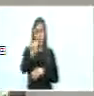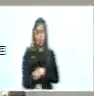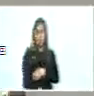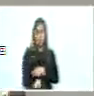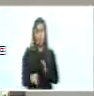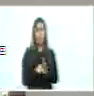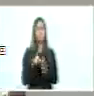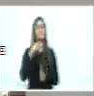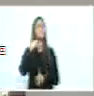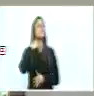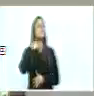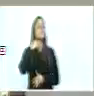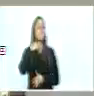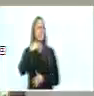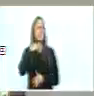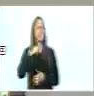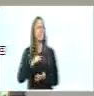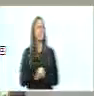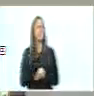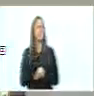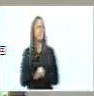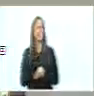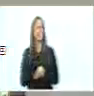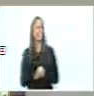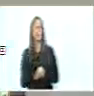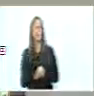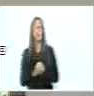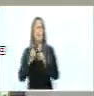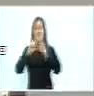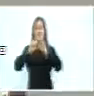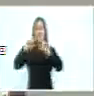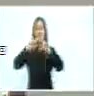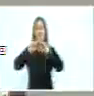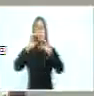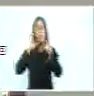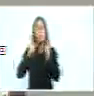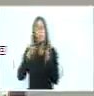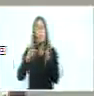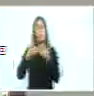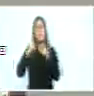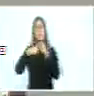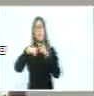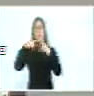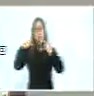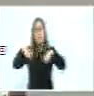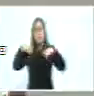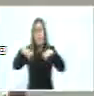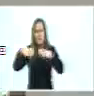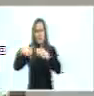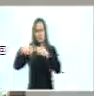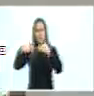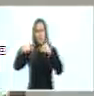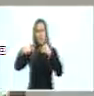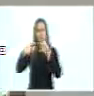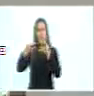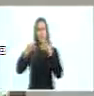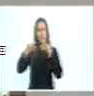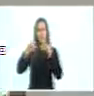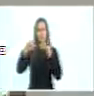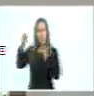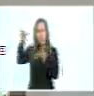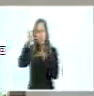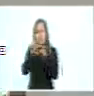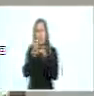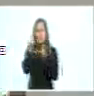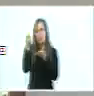os produtores, o pessoal do setor agrícola, já está reclamando que eles precisam das licenças para requerer empréstimo. A gente está na época de colheita